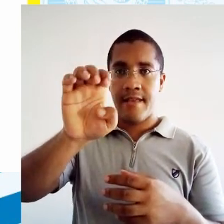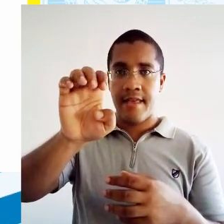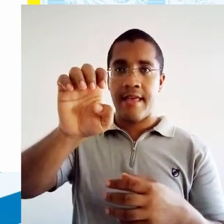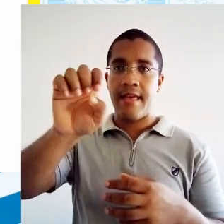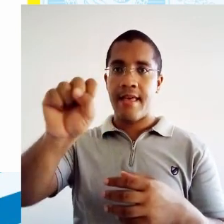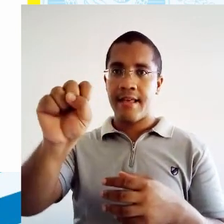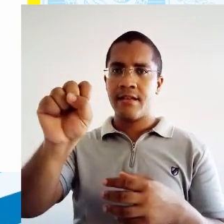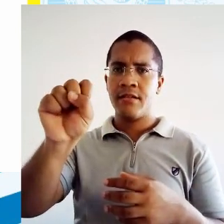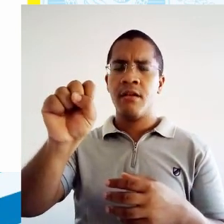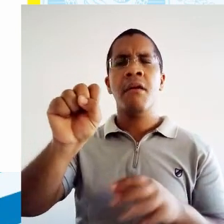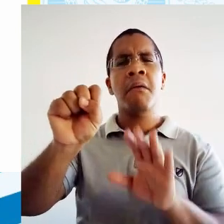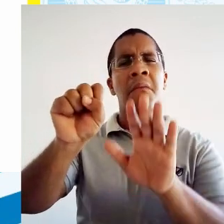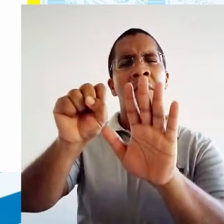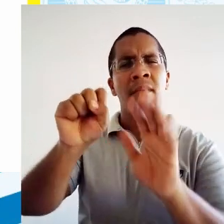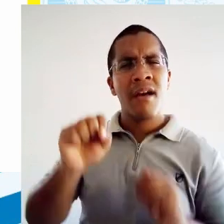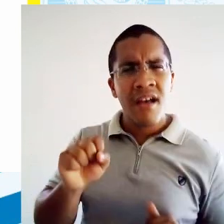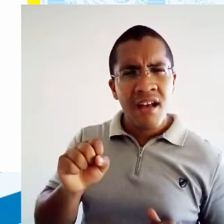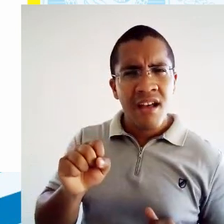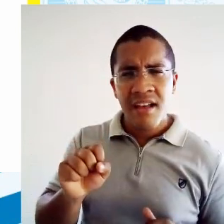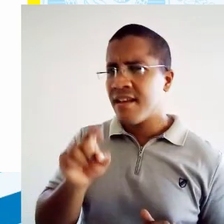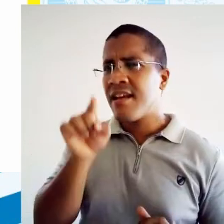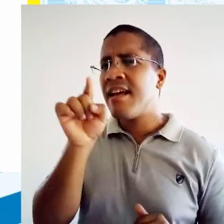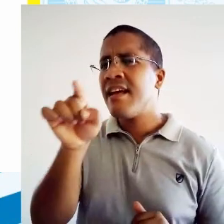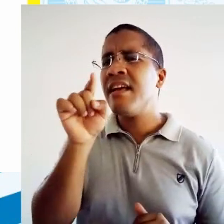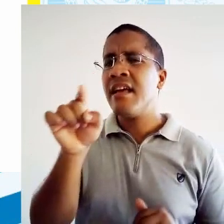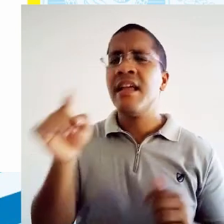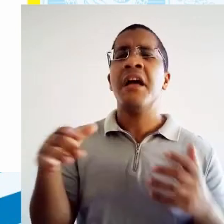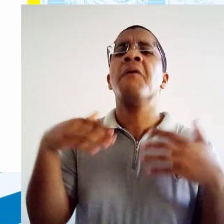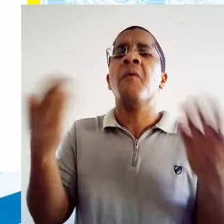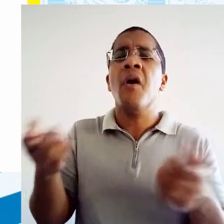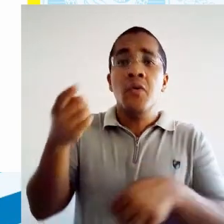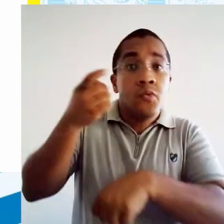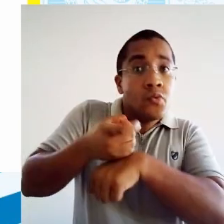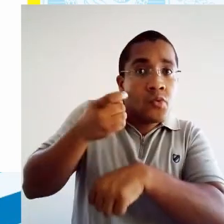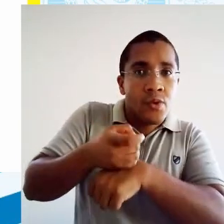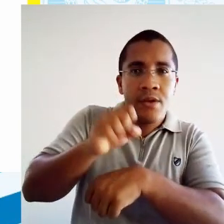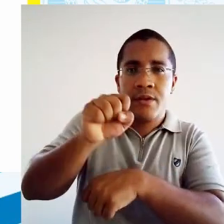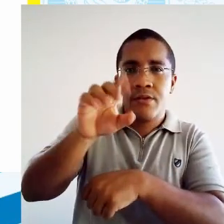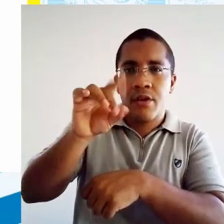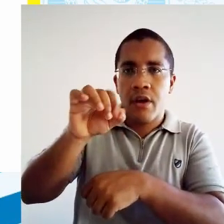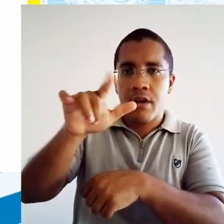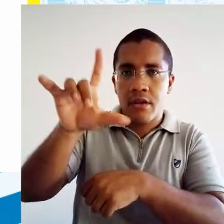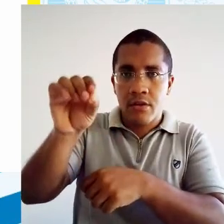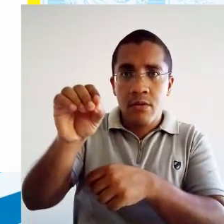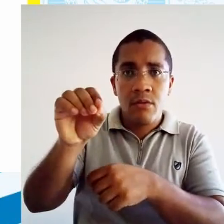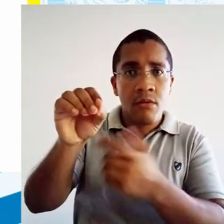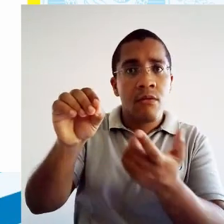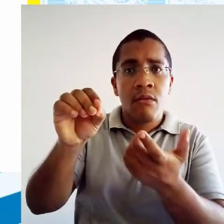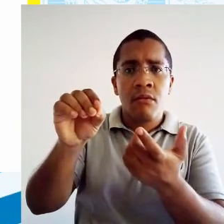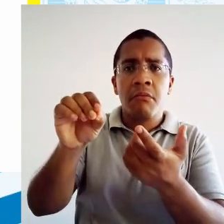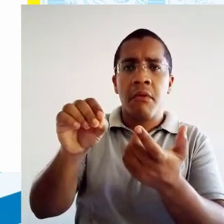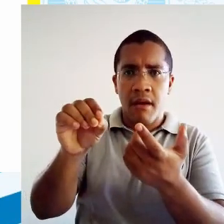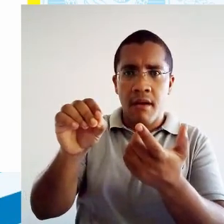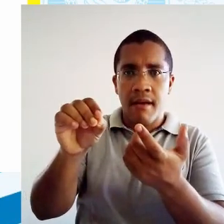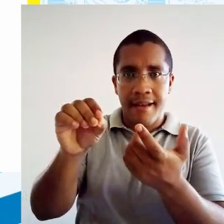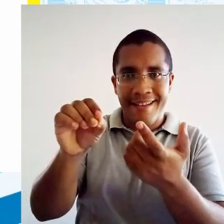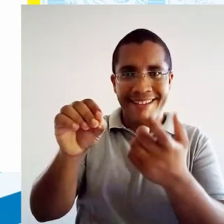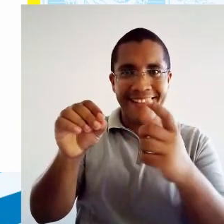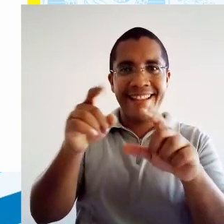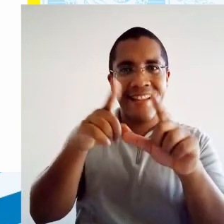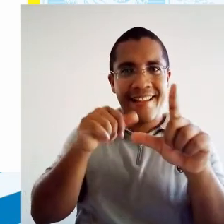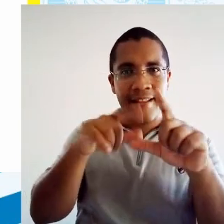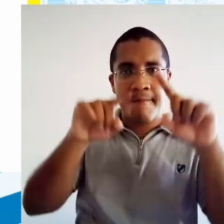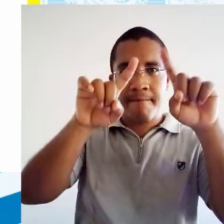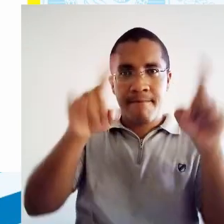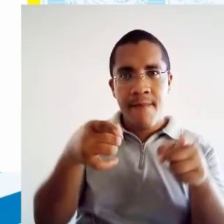equação, o estado físico ele pode ser indicado por sólido, aí a representação é a letra